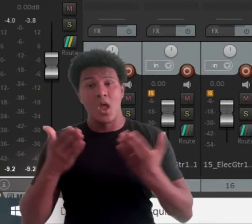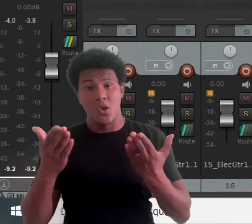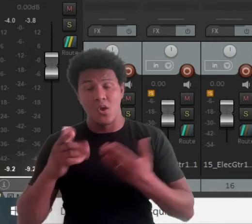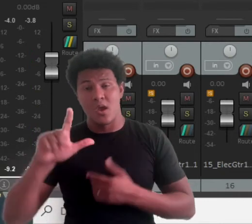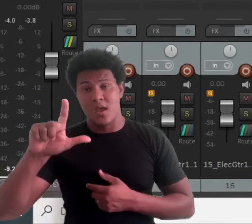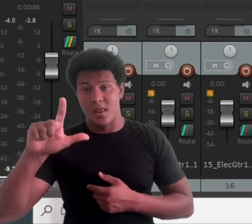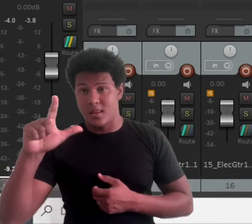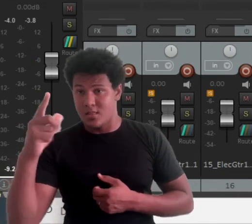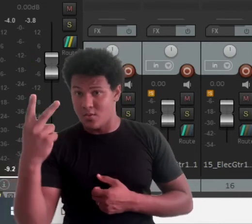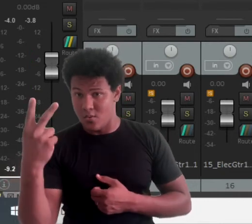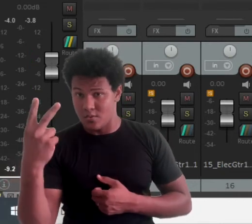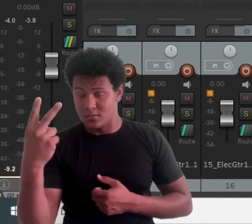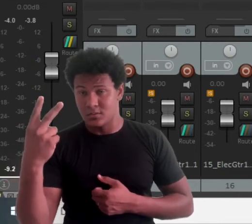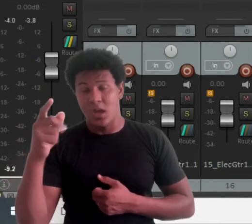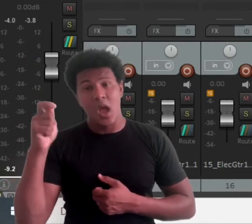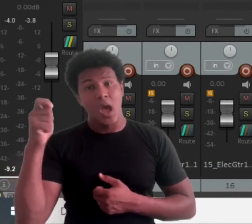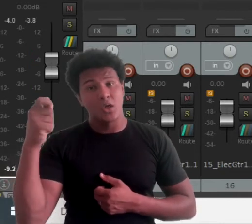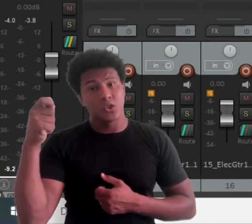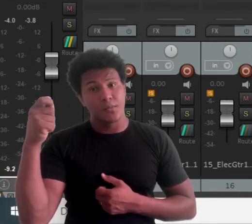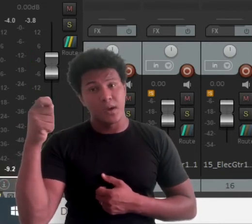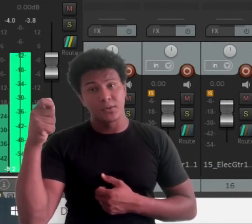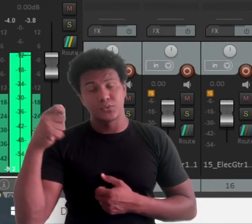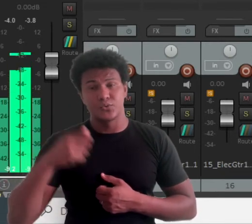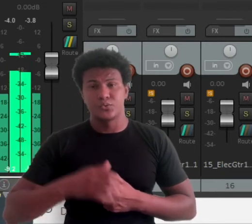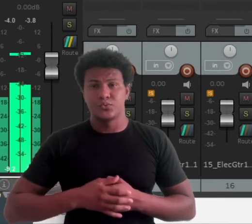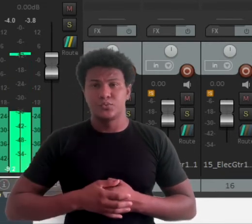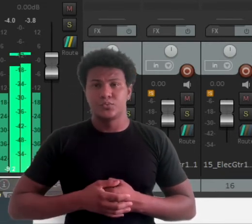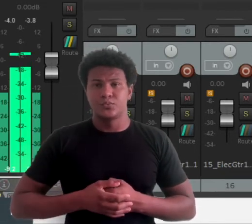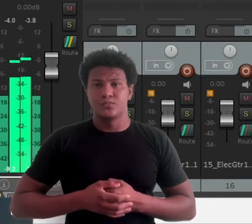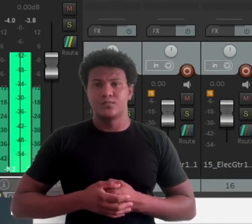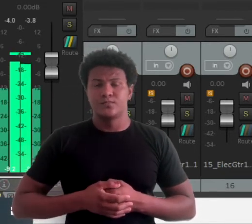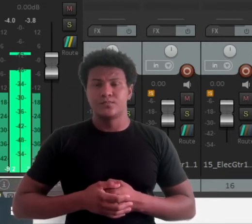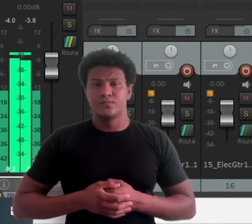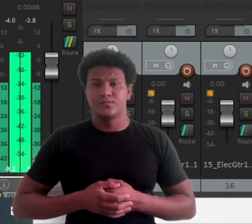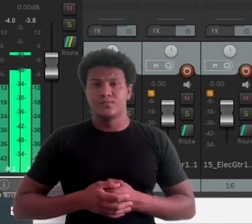Agora L2, release automático.